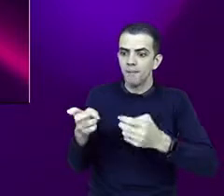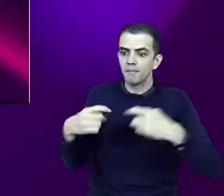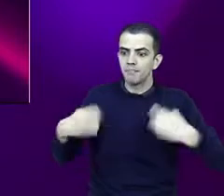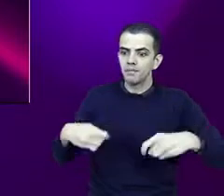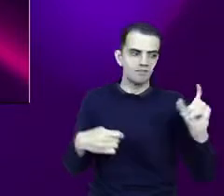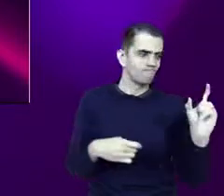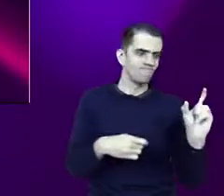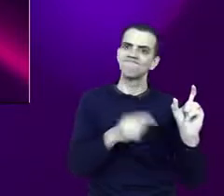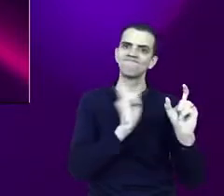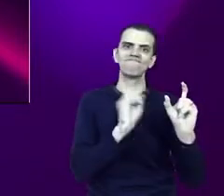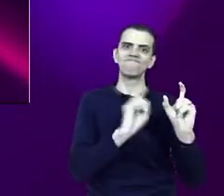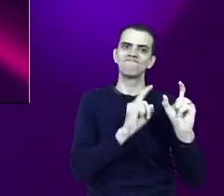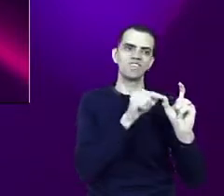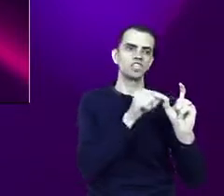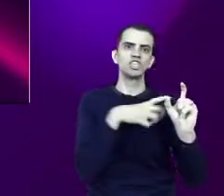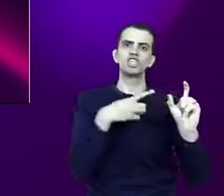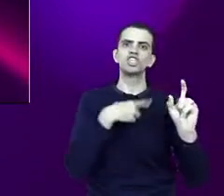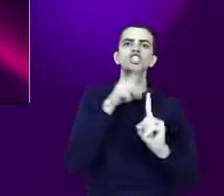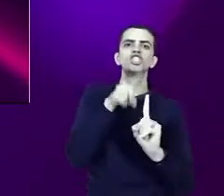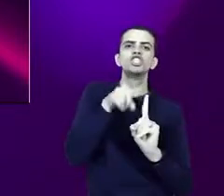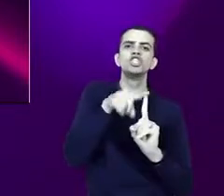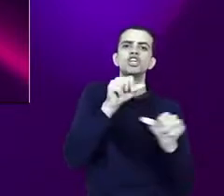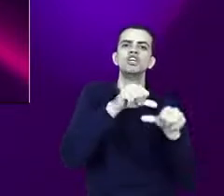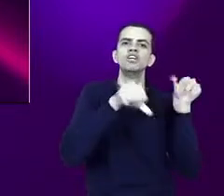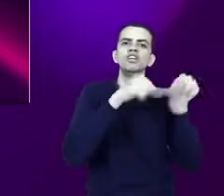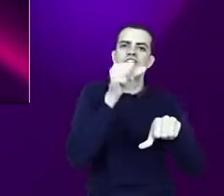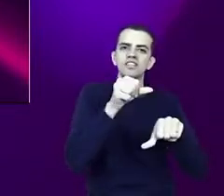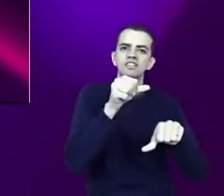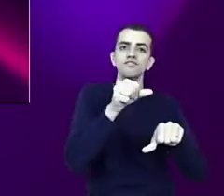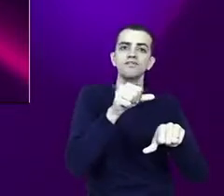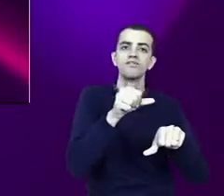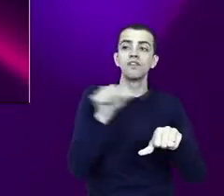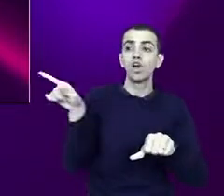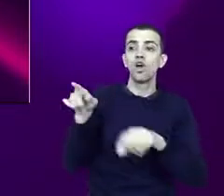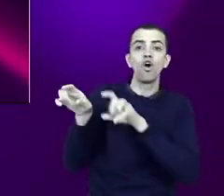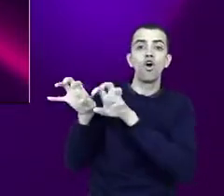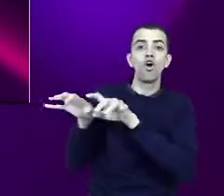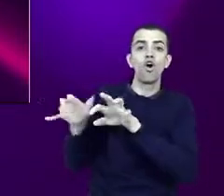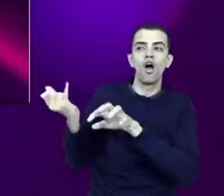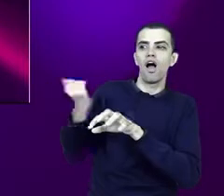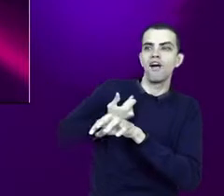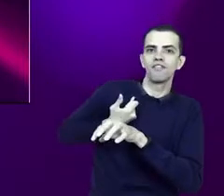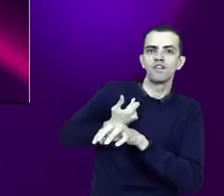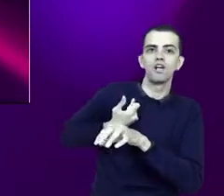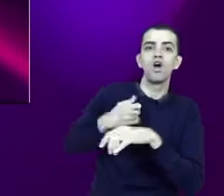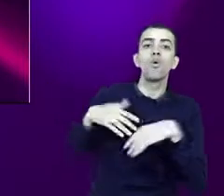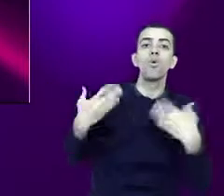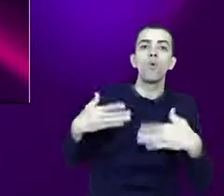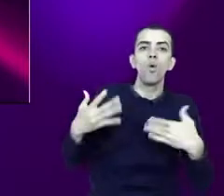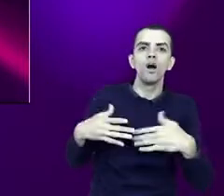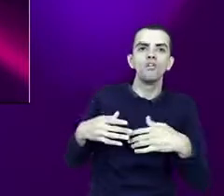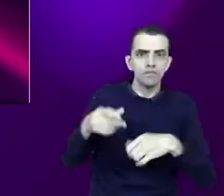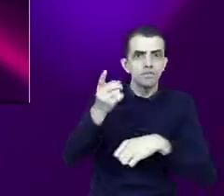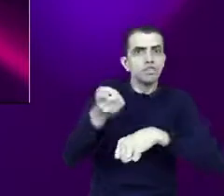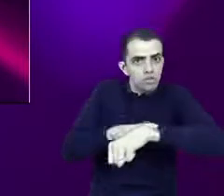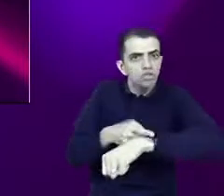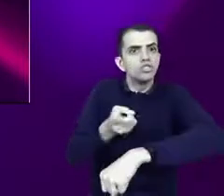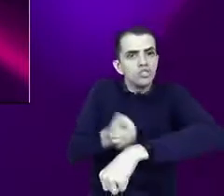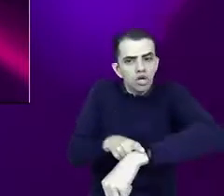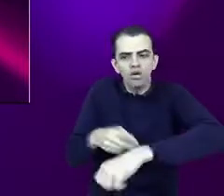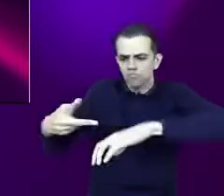está sendo usado, e o computador vai te redimensionando e vai te posicionando durante o ato